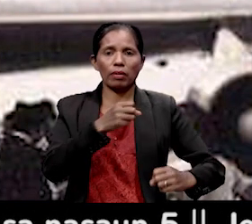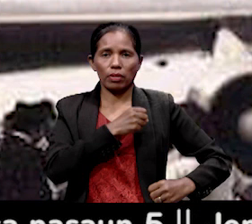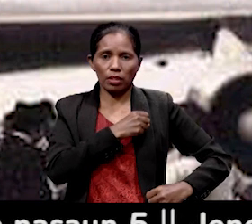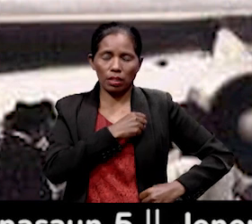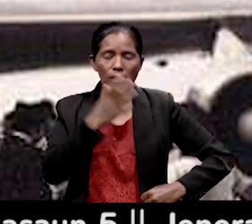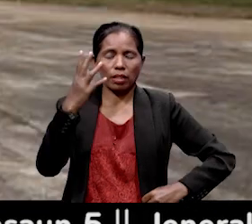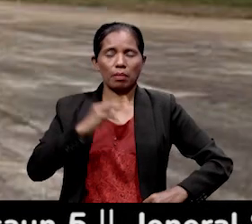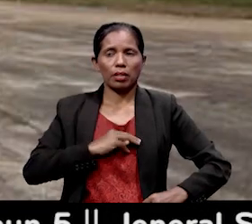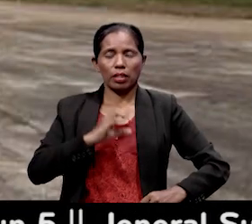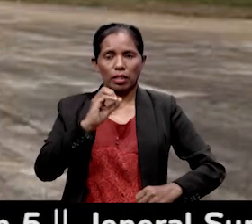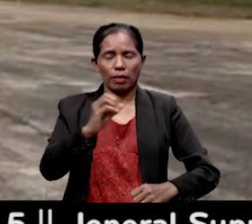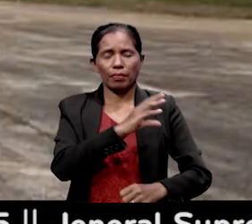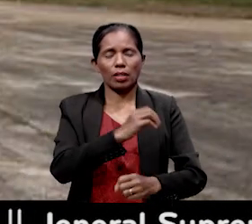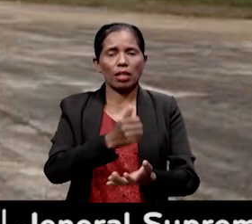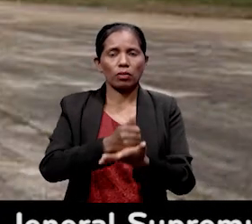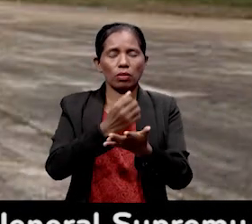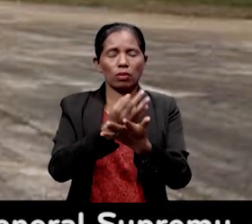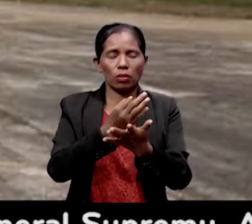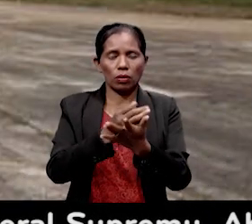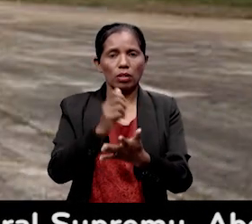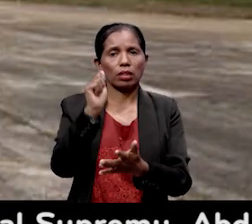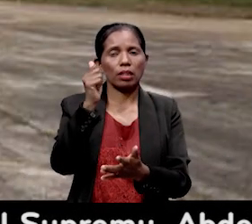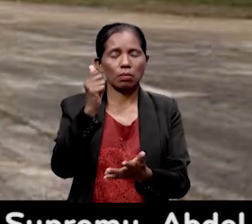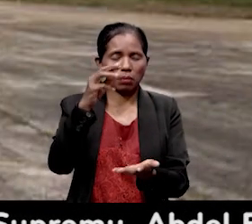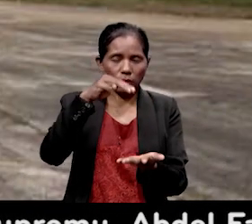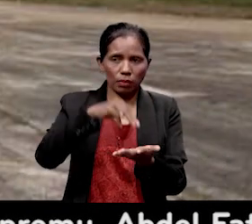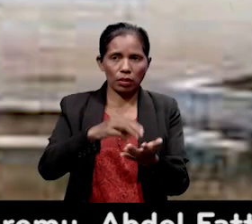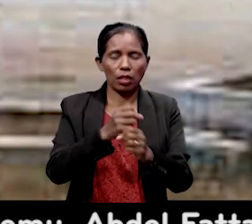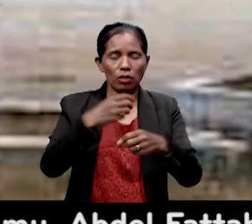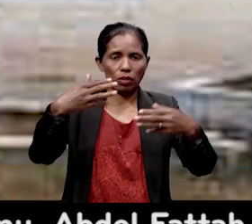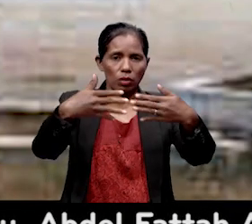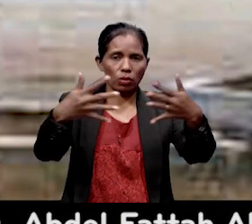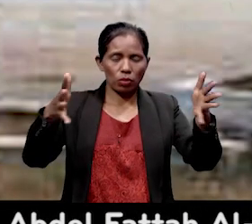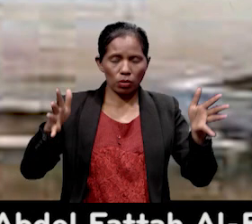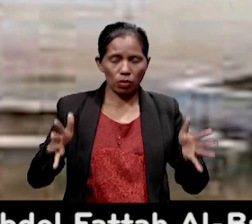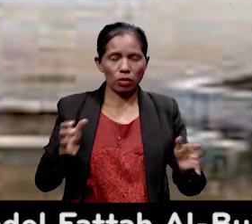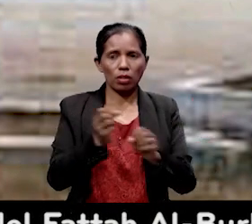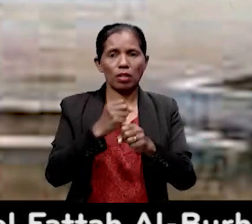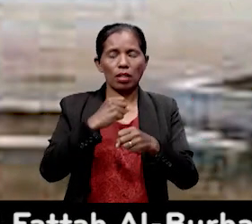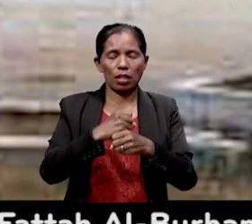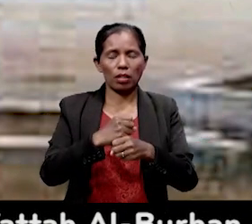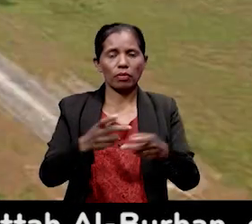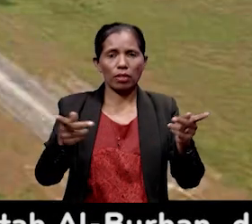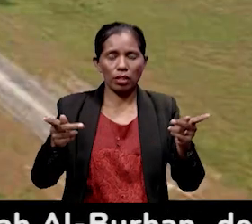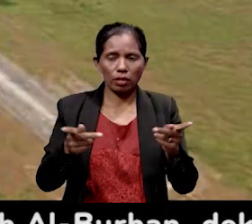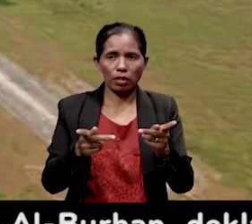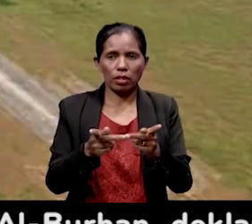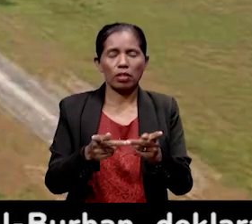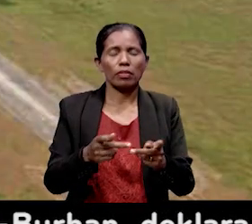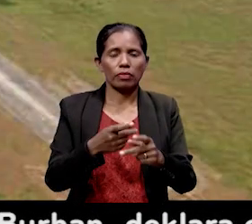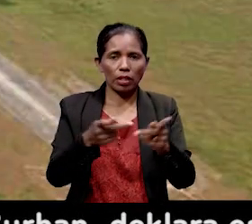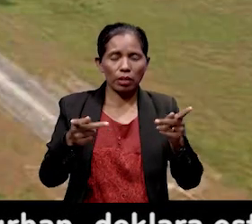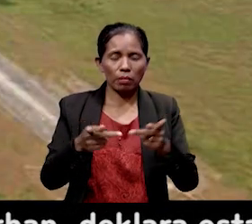Unidos America apoio orçamento tokon sanulu atu konstrui lutu haleo aeroporto Baucau reabilita pista hari armazen ba kareta